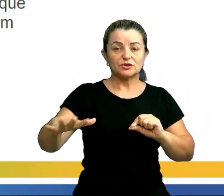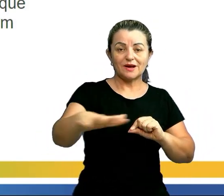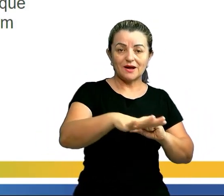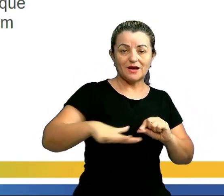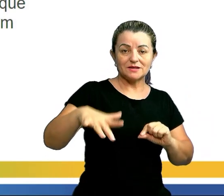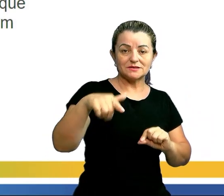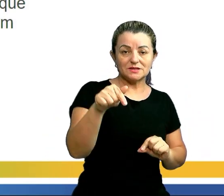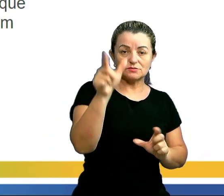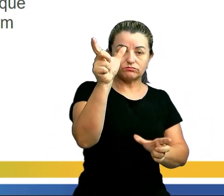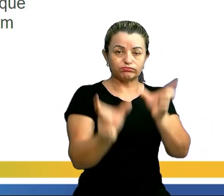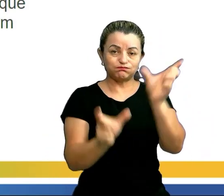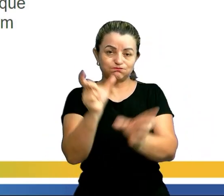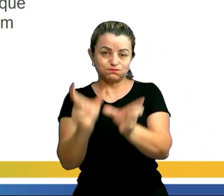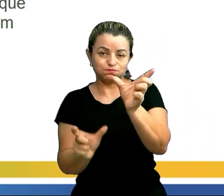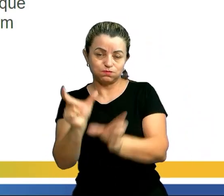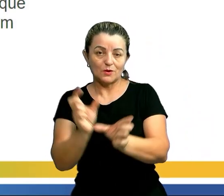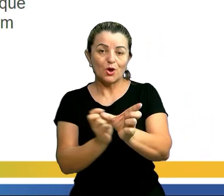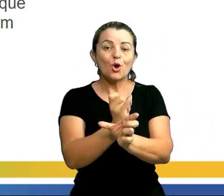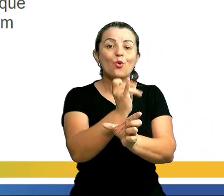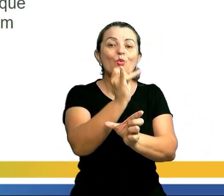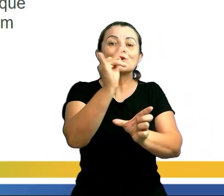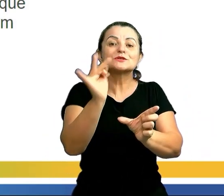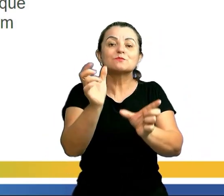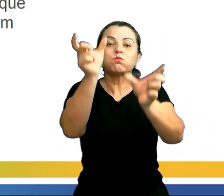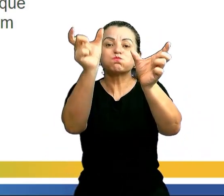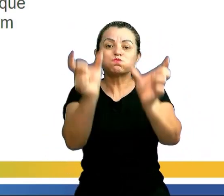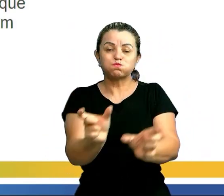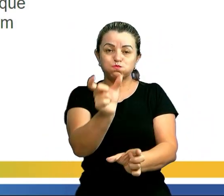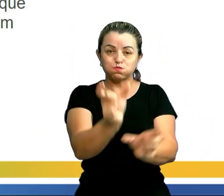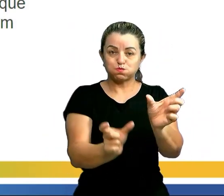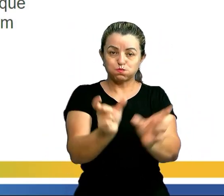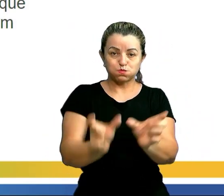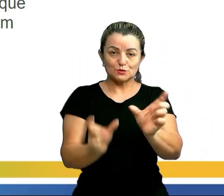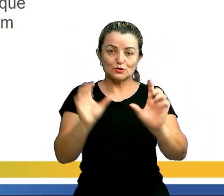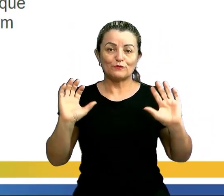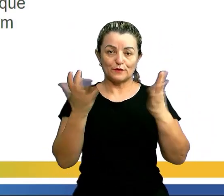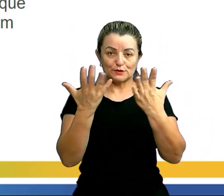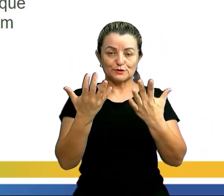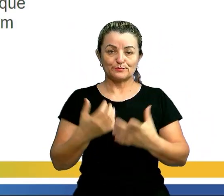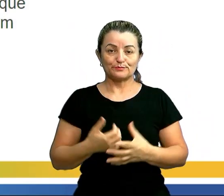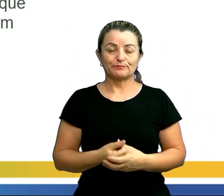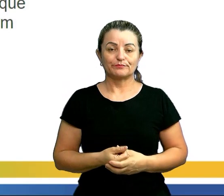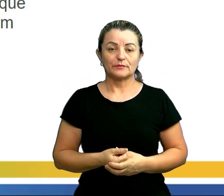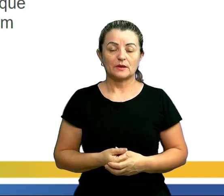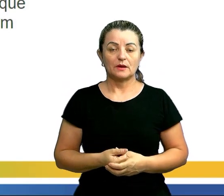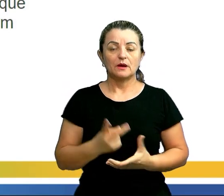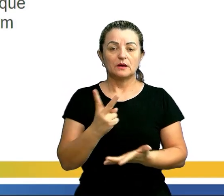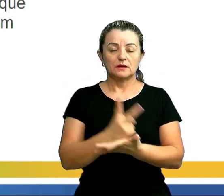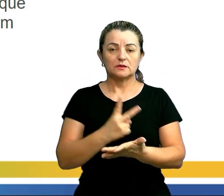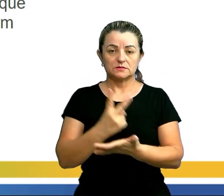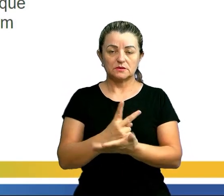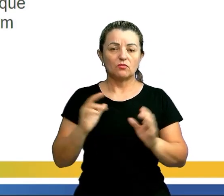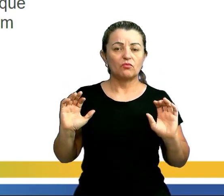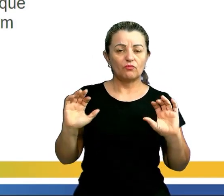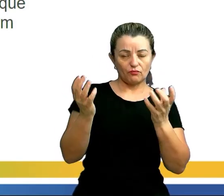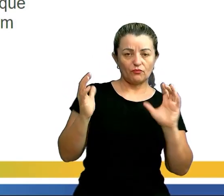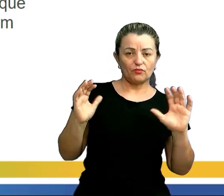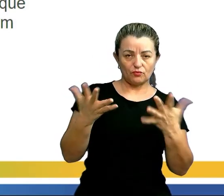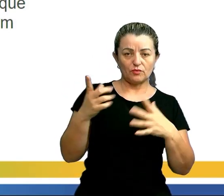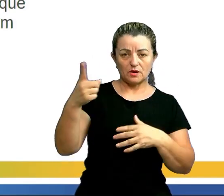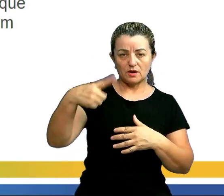7 pessoas. Quantas pessoas haviam no festival? Presta bem atenção nesse negócio. Geralmente, quando tem eventos, as